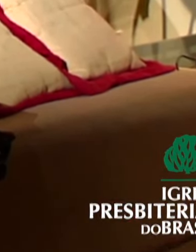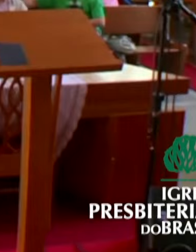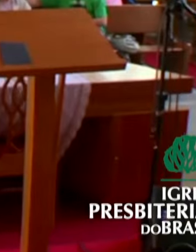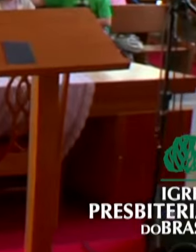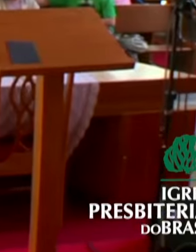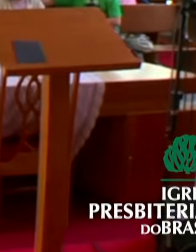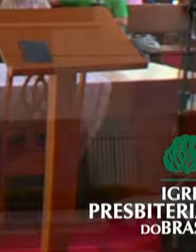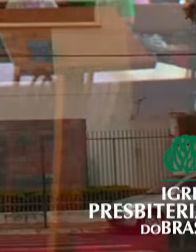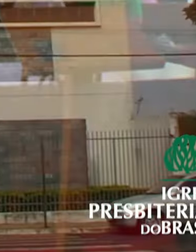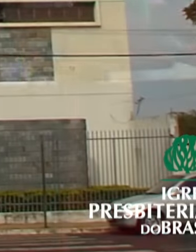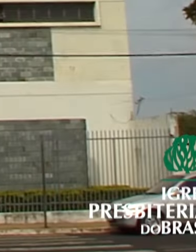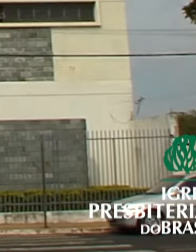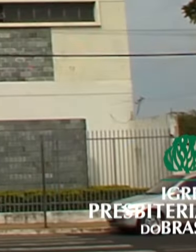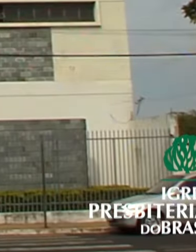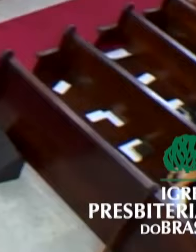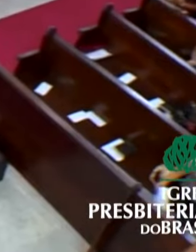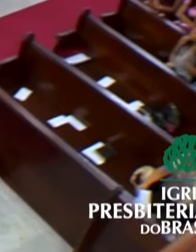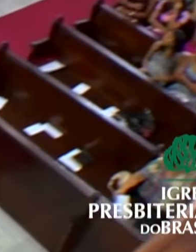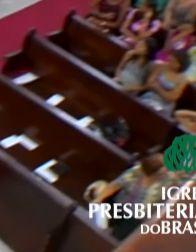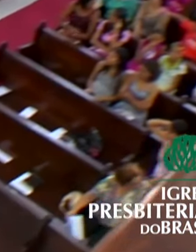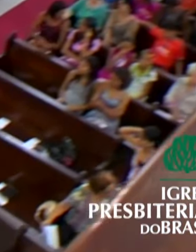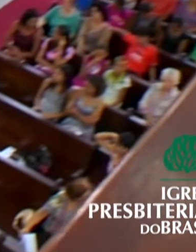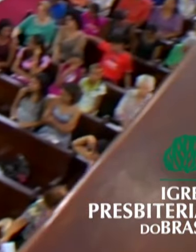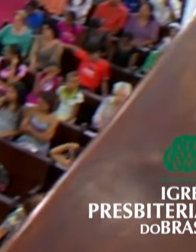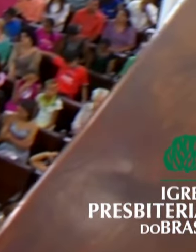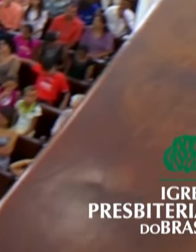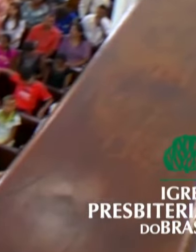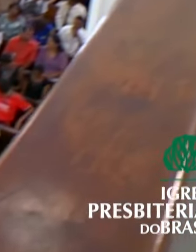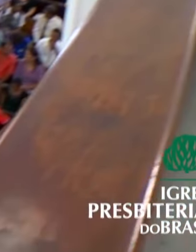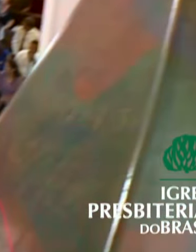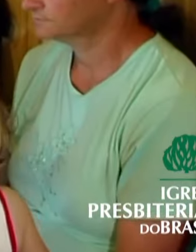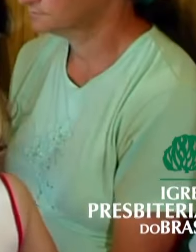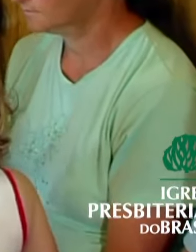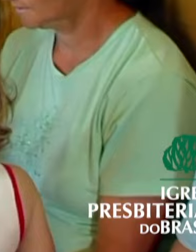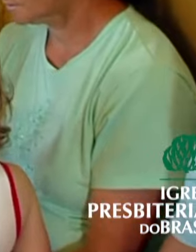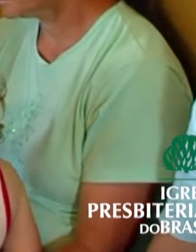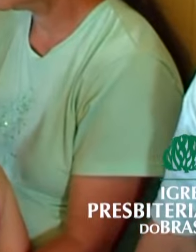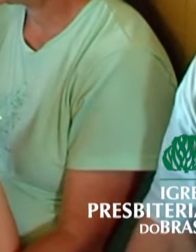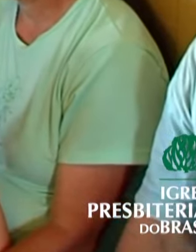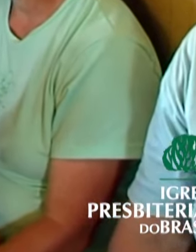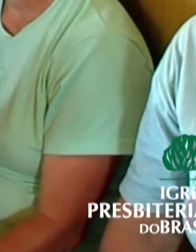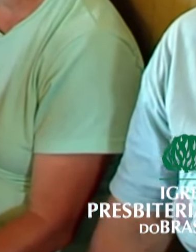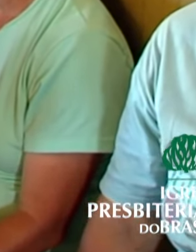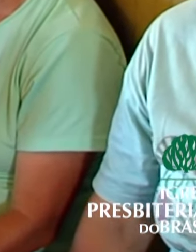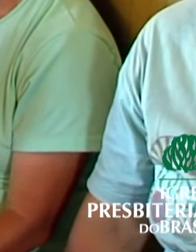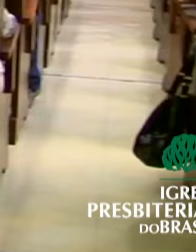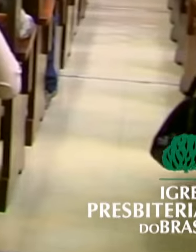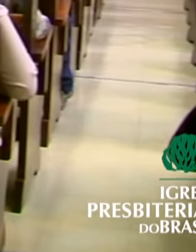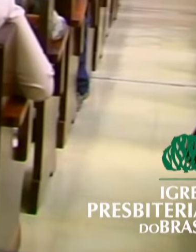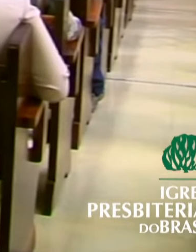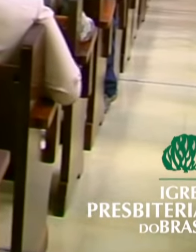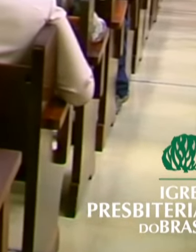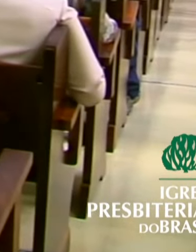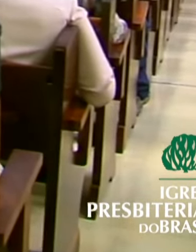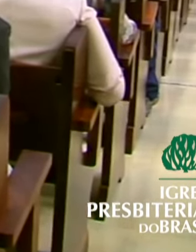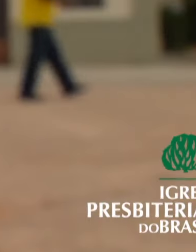com a integridade bíblica em uma perspectiva teológica reformada, que com o propósito de fazer a diferença na sociedade, a